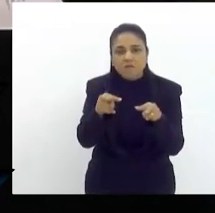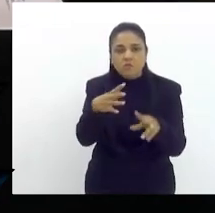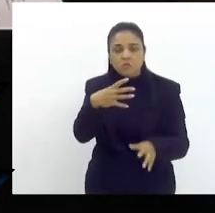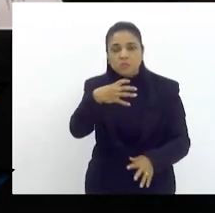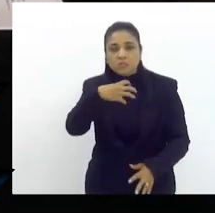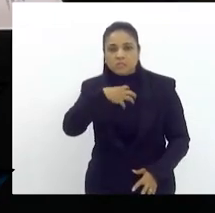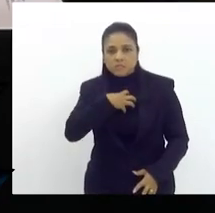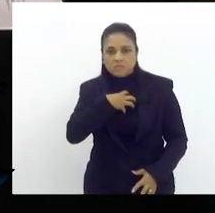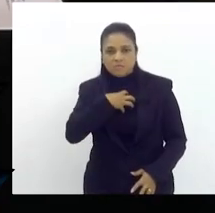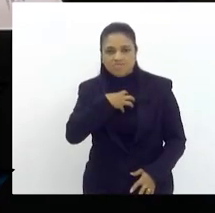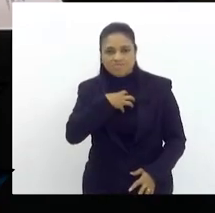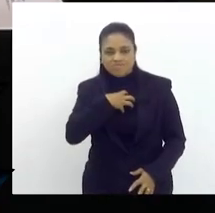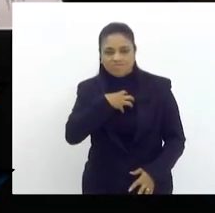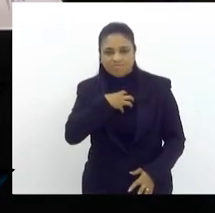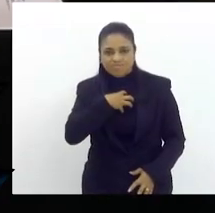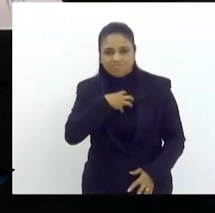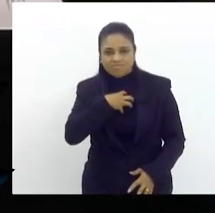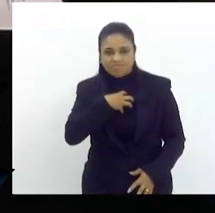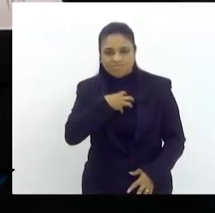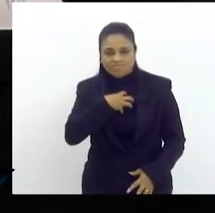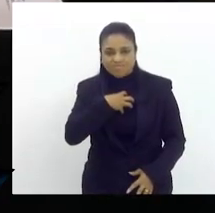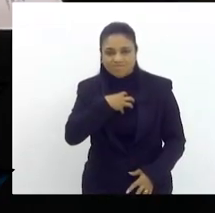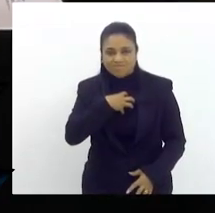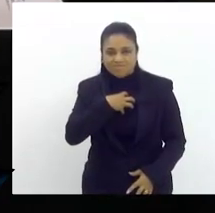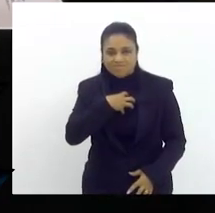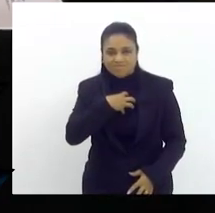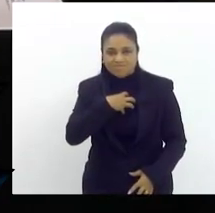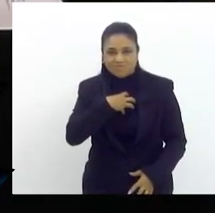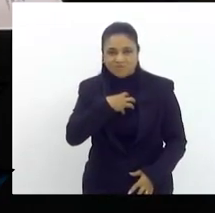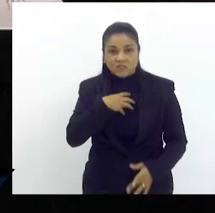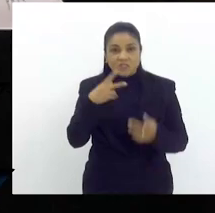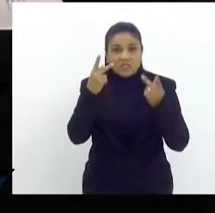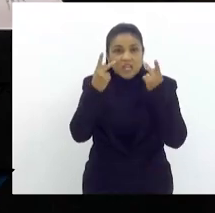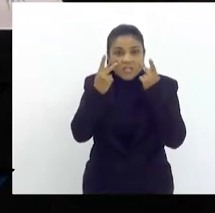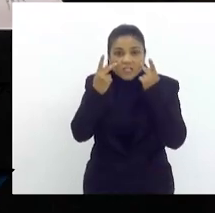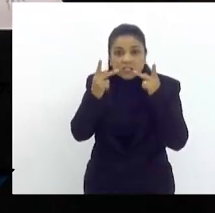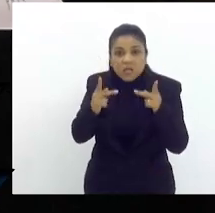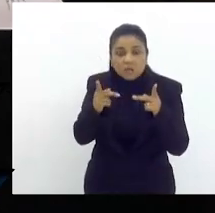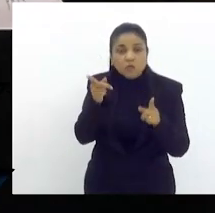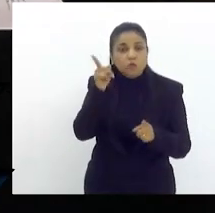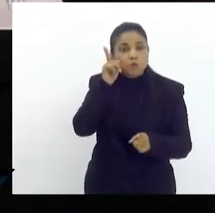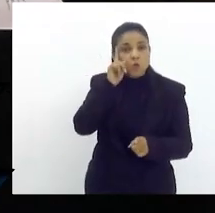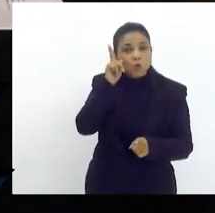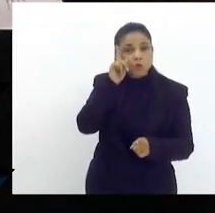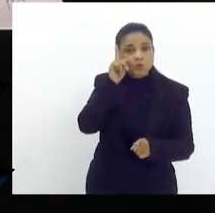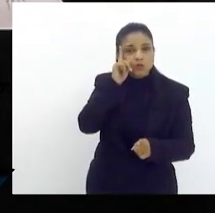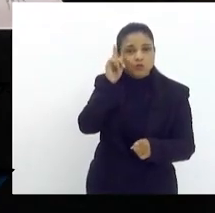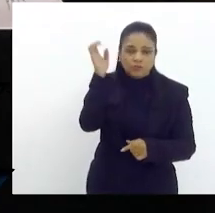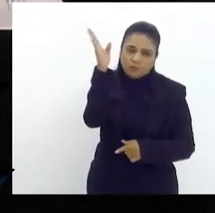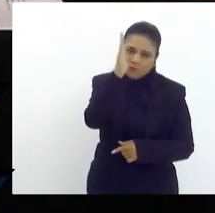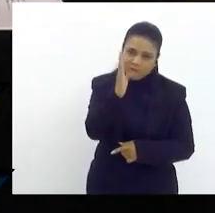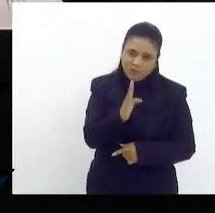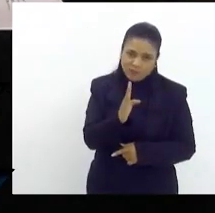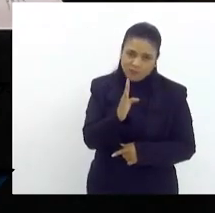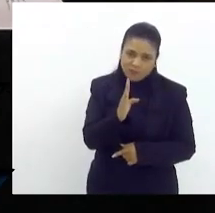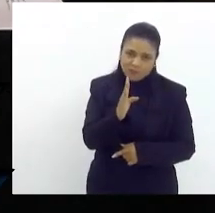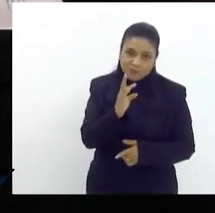sentidos acreditem naquilo que nós estamos testemunhando o dia e noite no Brasil